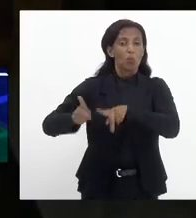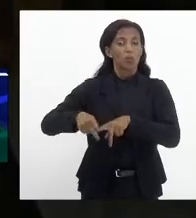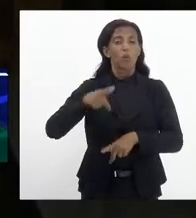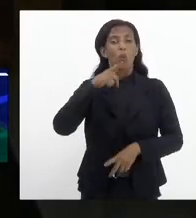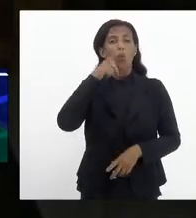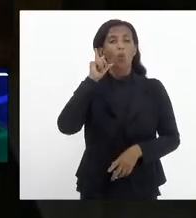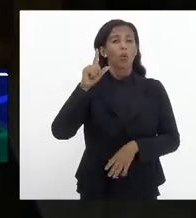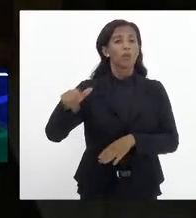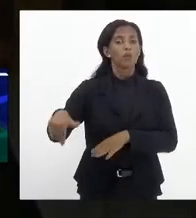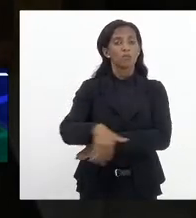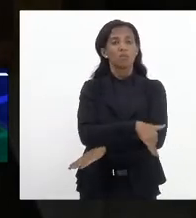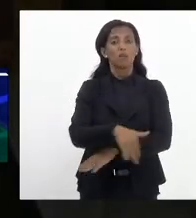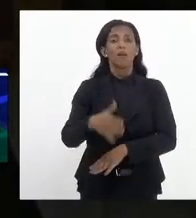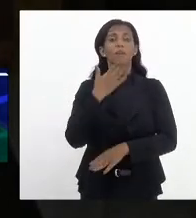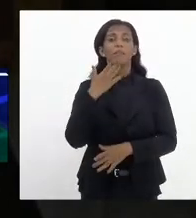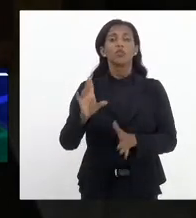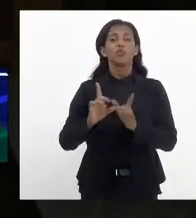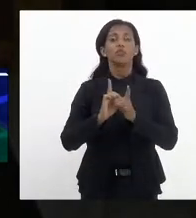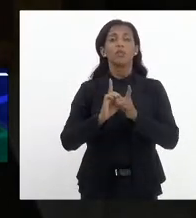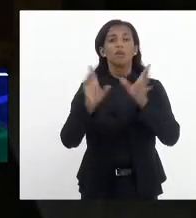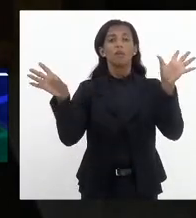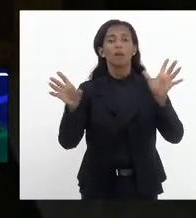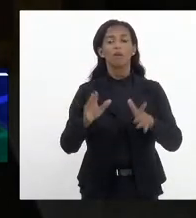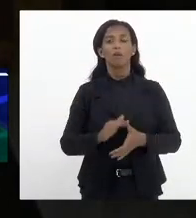rua, pedindo a liberdade